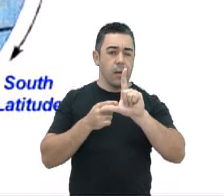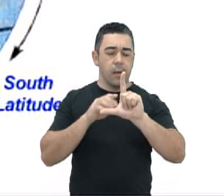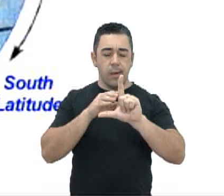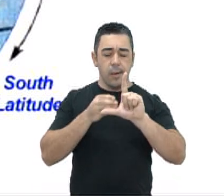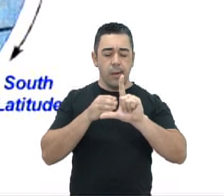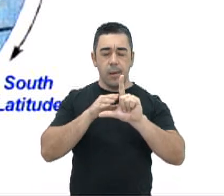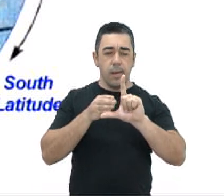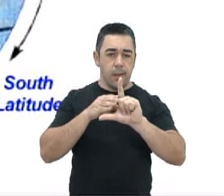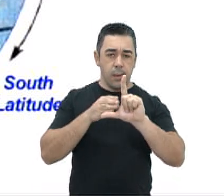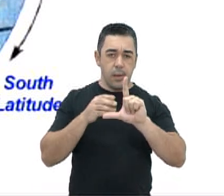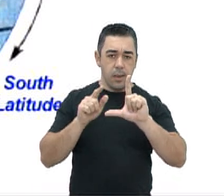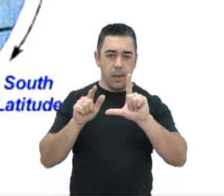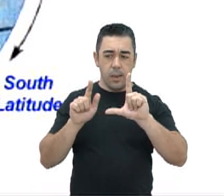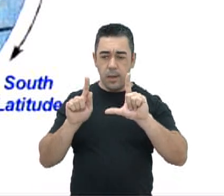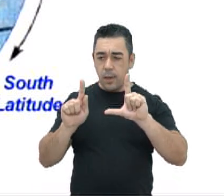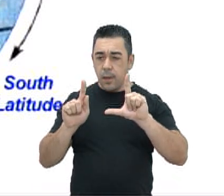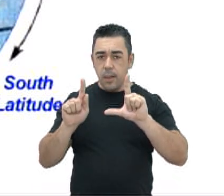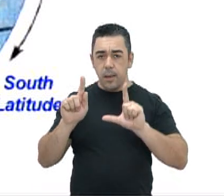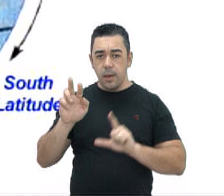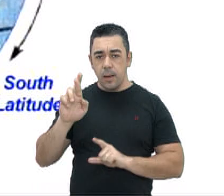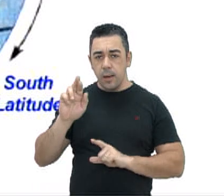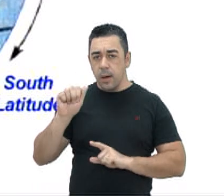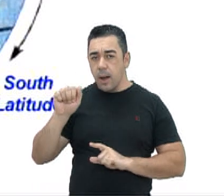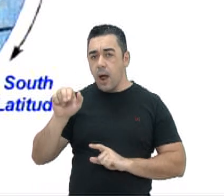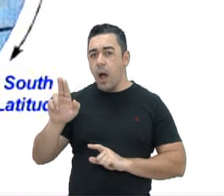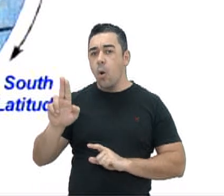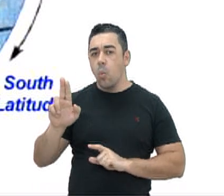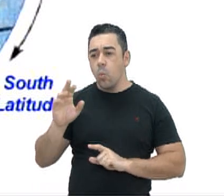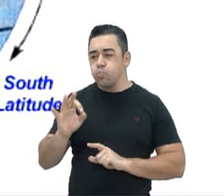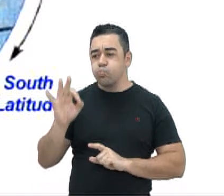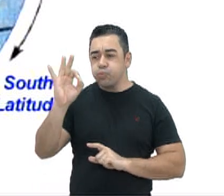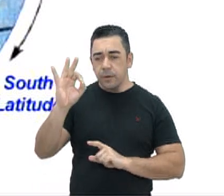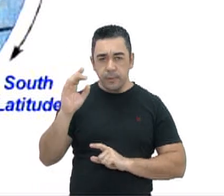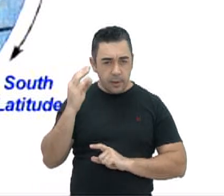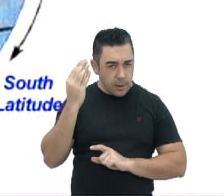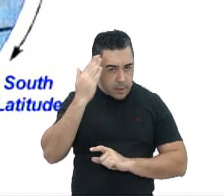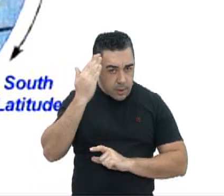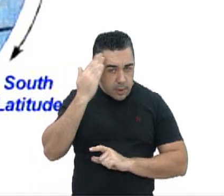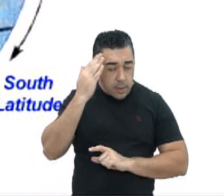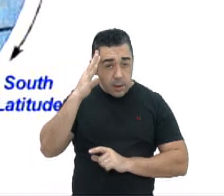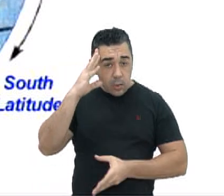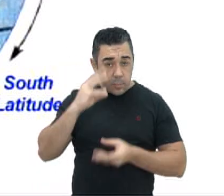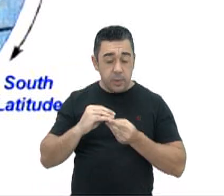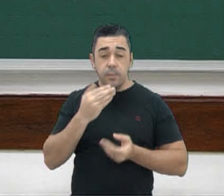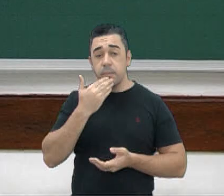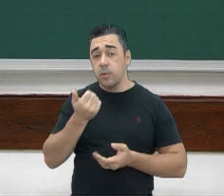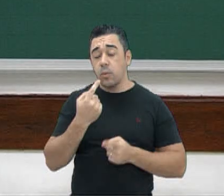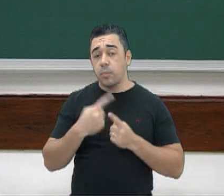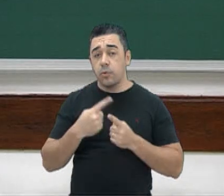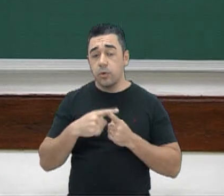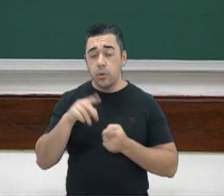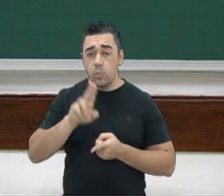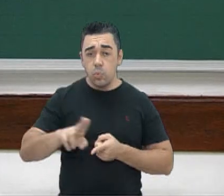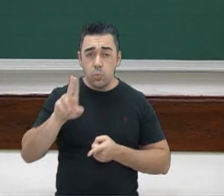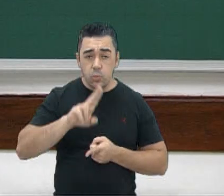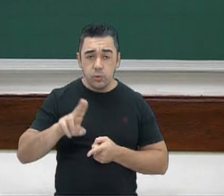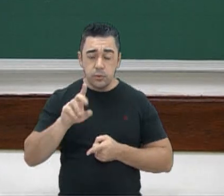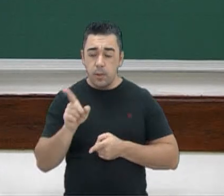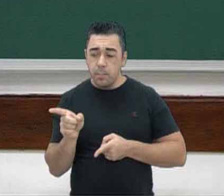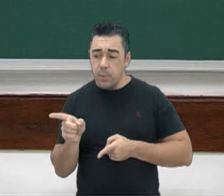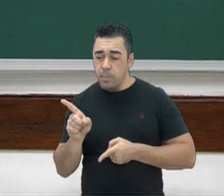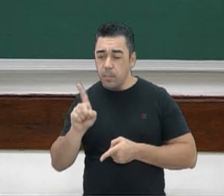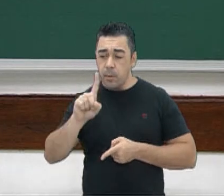essa denominação? Por que utilizam-se graus? Para que a gente possa entender melhor o porquê utilizam-se